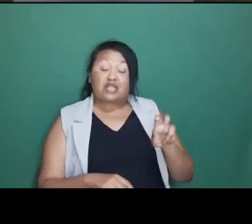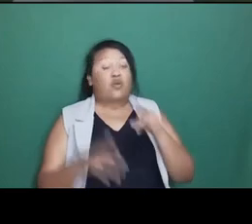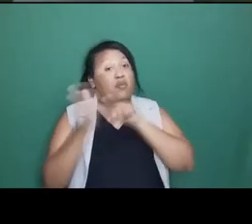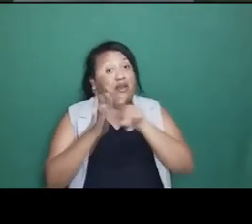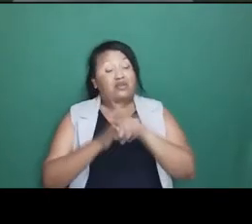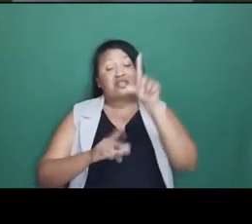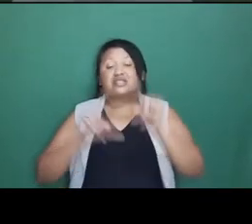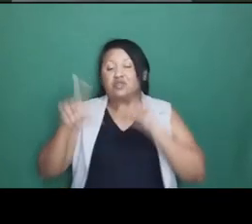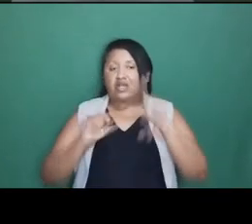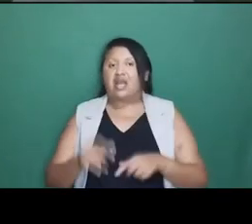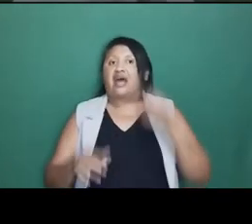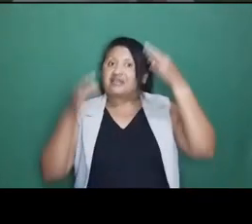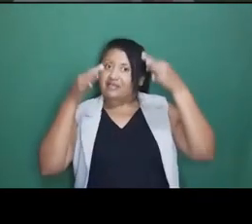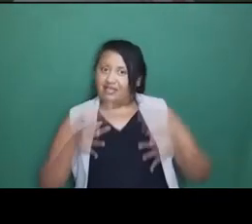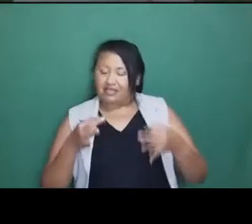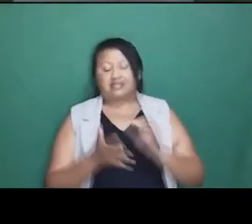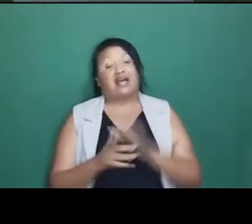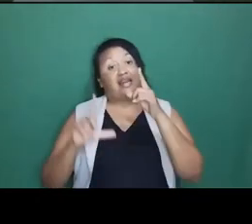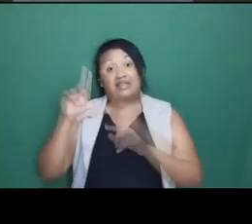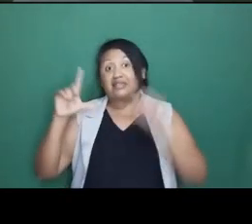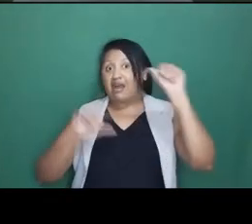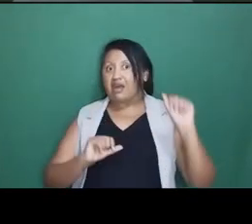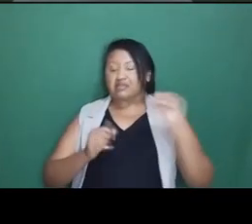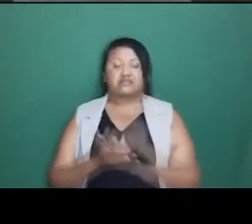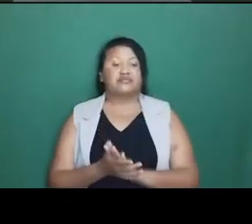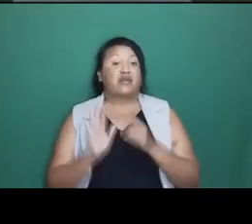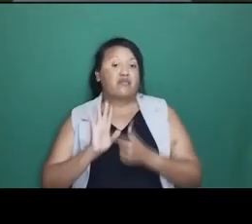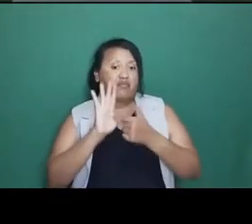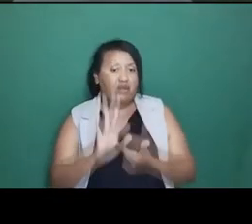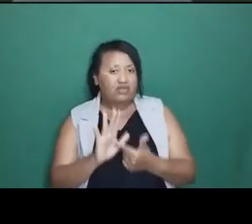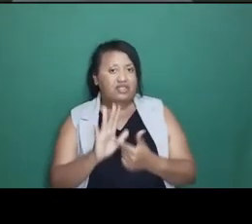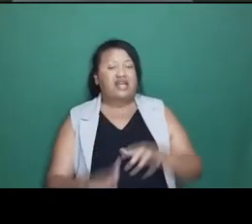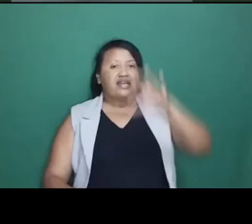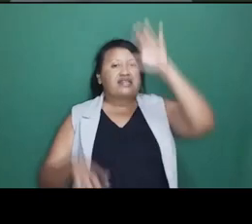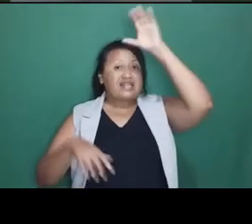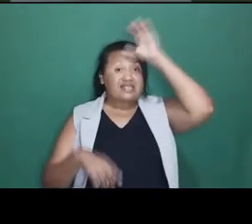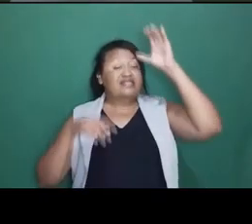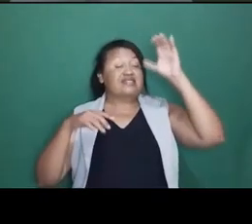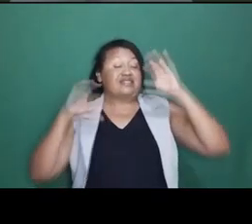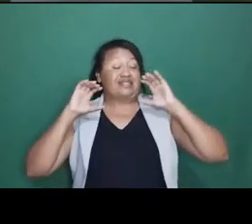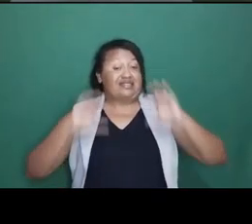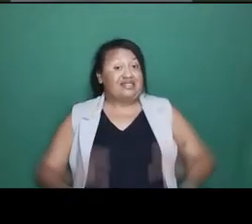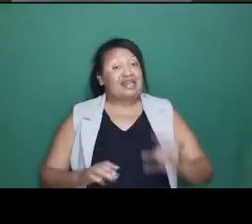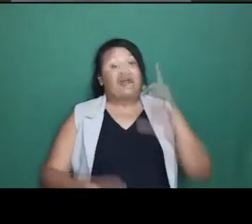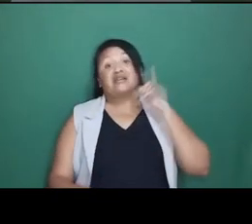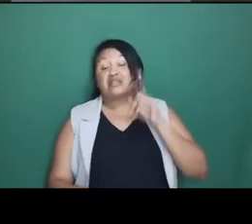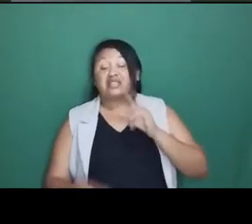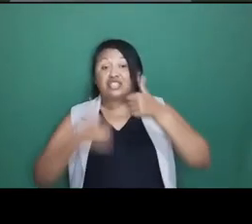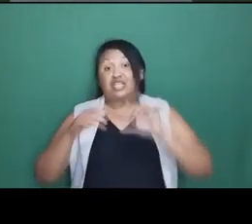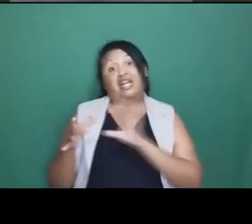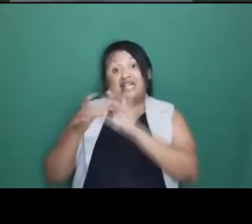e escolher a correta né alternativa a traz que a cidadania americana está ligada Principalmente